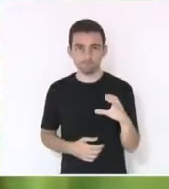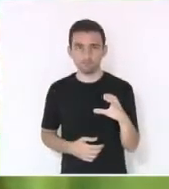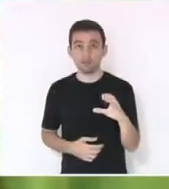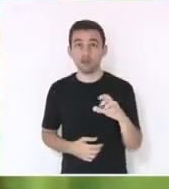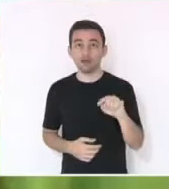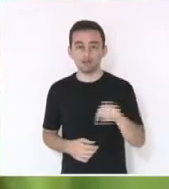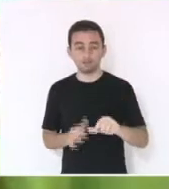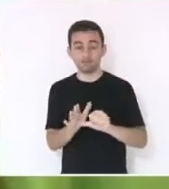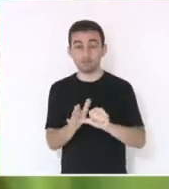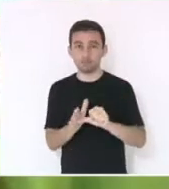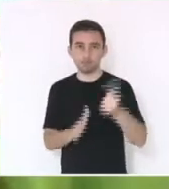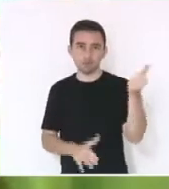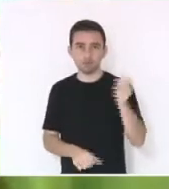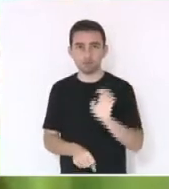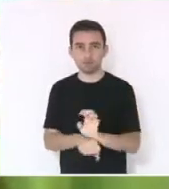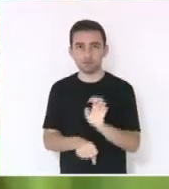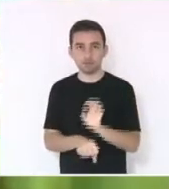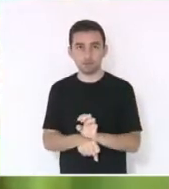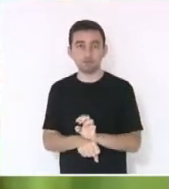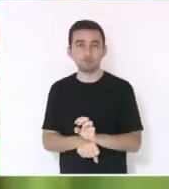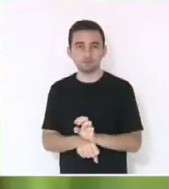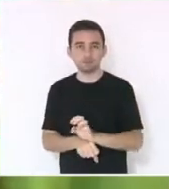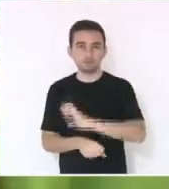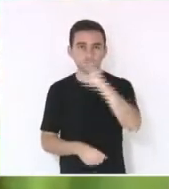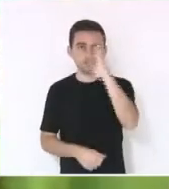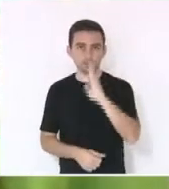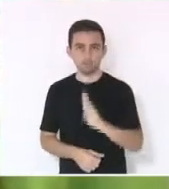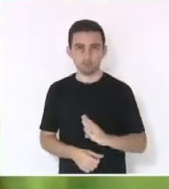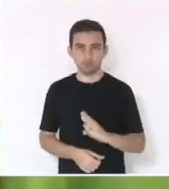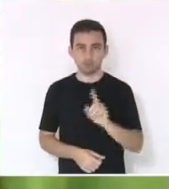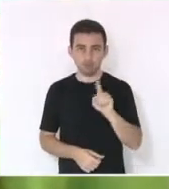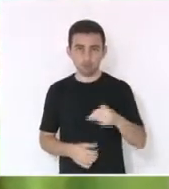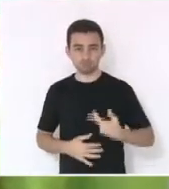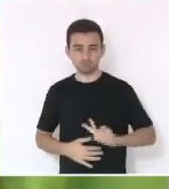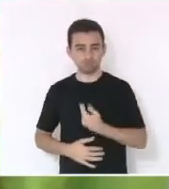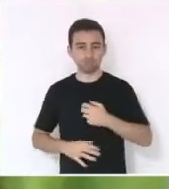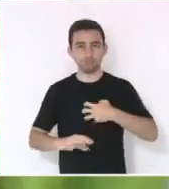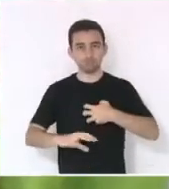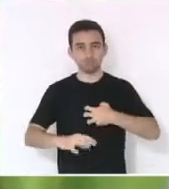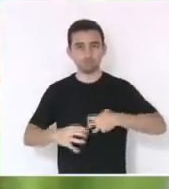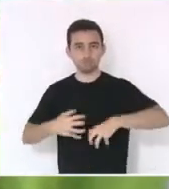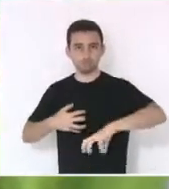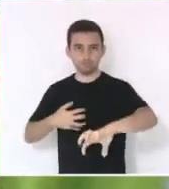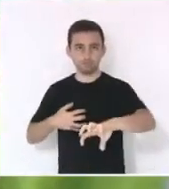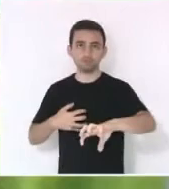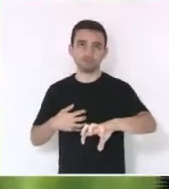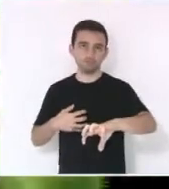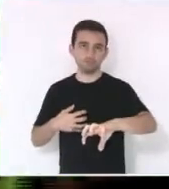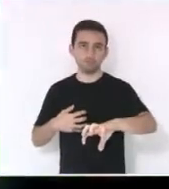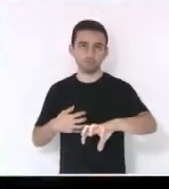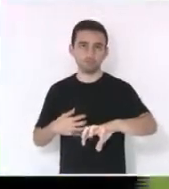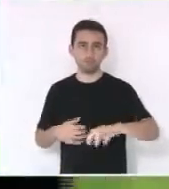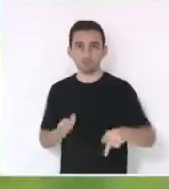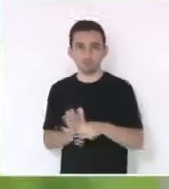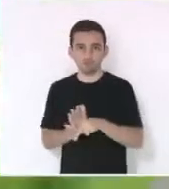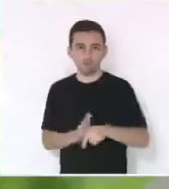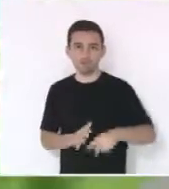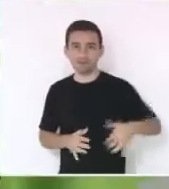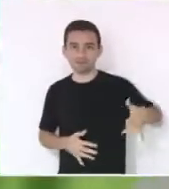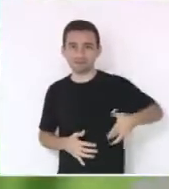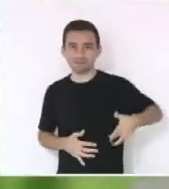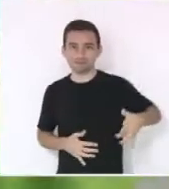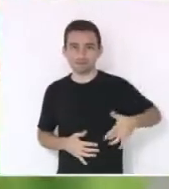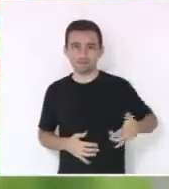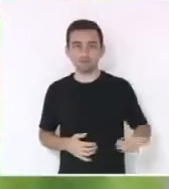primeiro estado no Brasil em transplantes. Transplantes de rins,